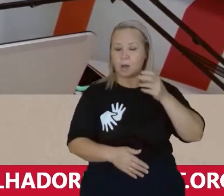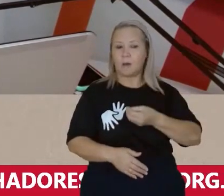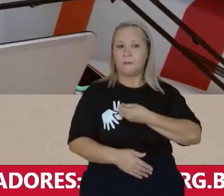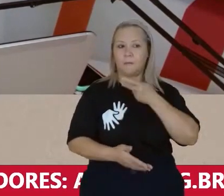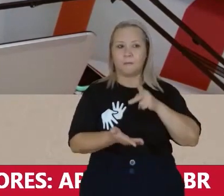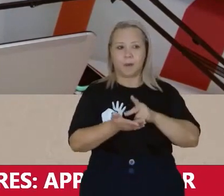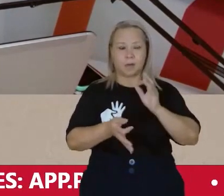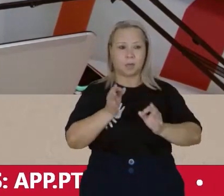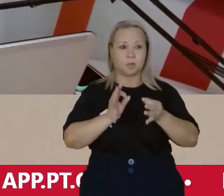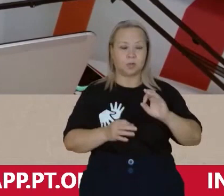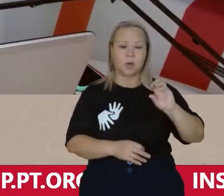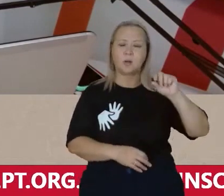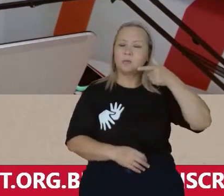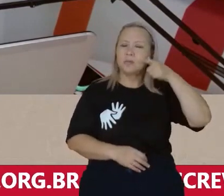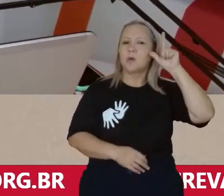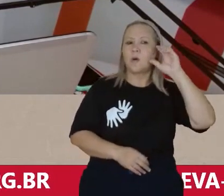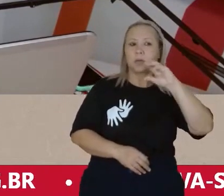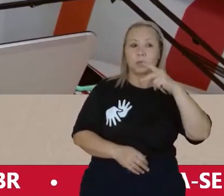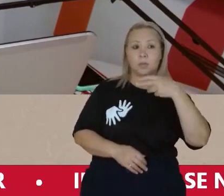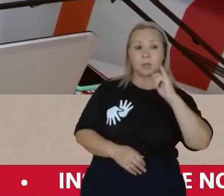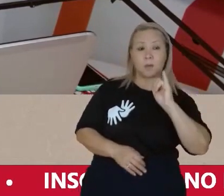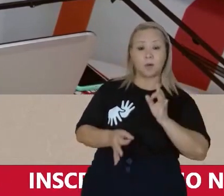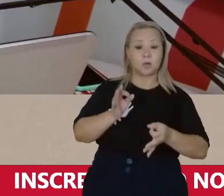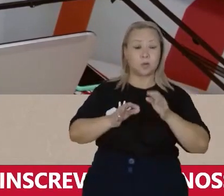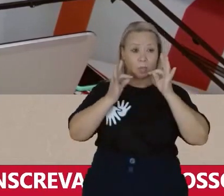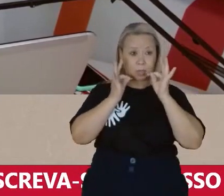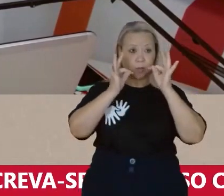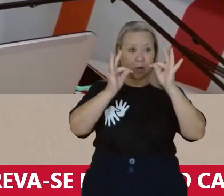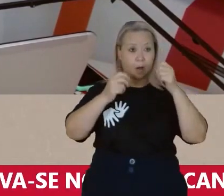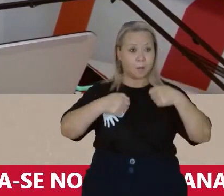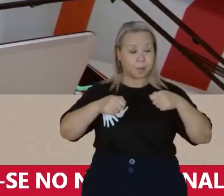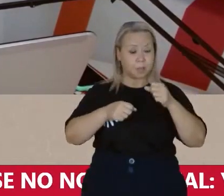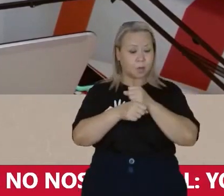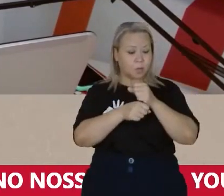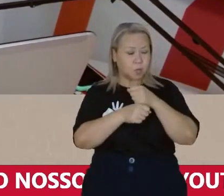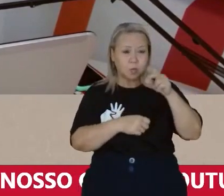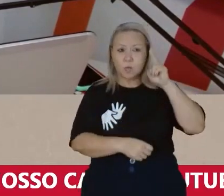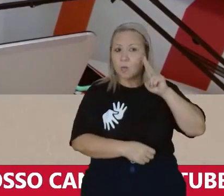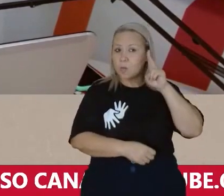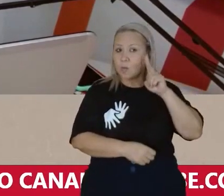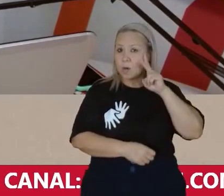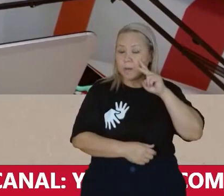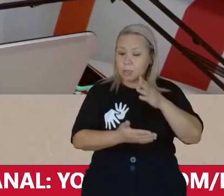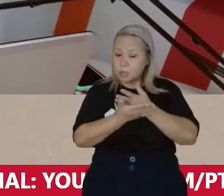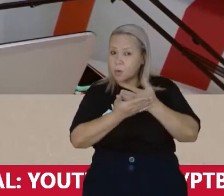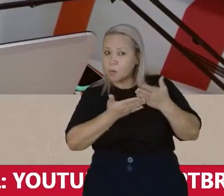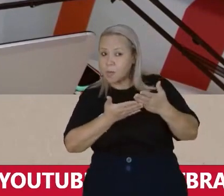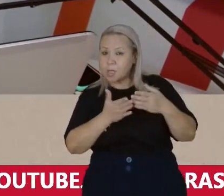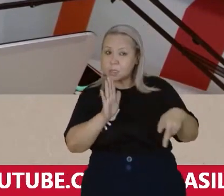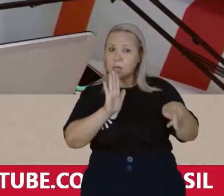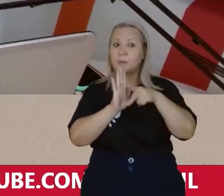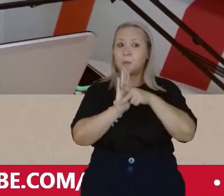ontem na CPI é parte disso que a gente chama de justiça testemunhal. É preciso construir uma memória que começa na